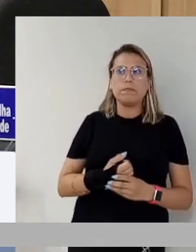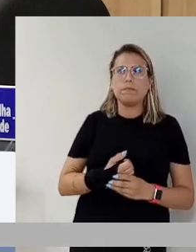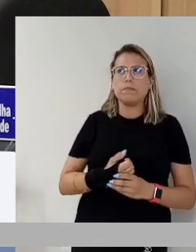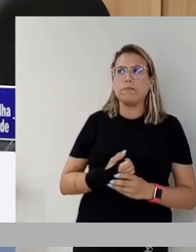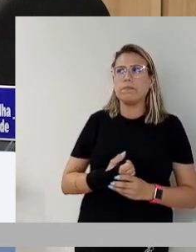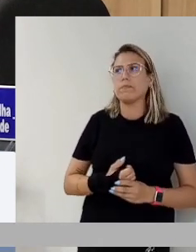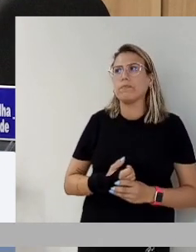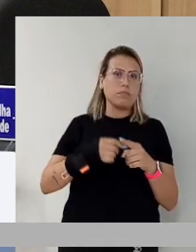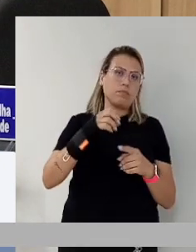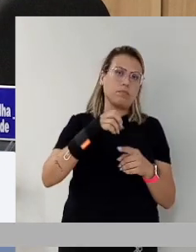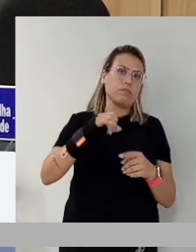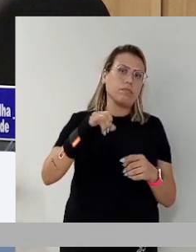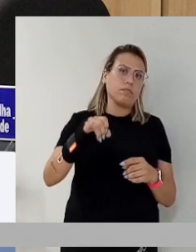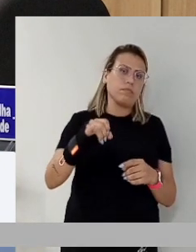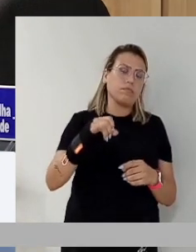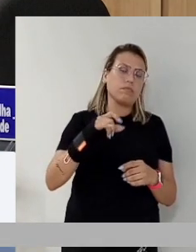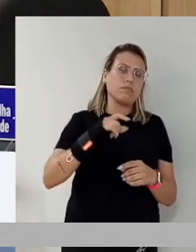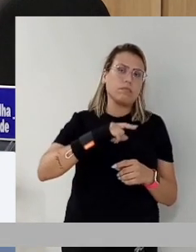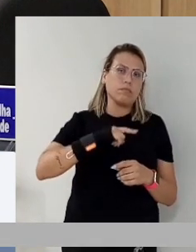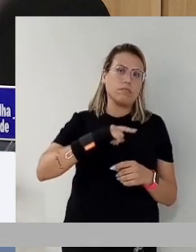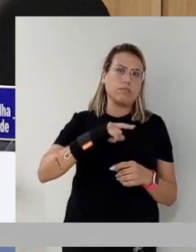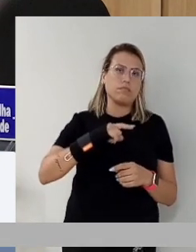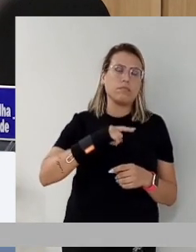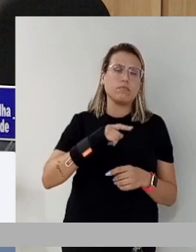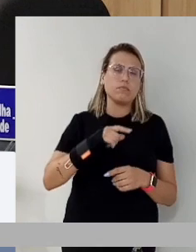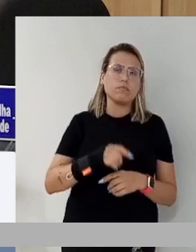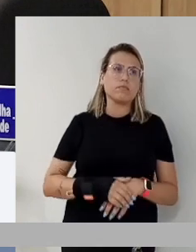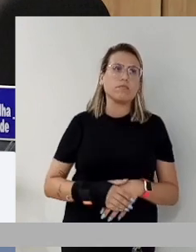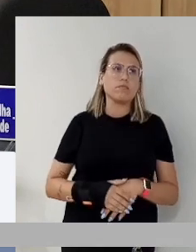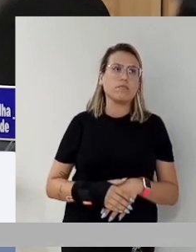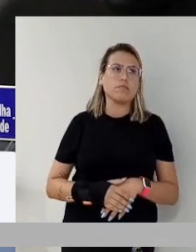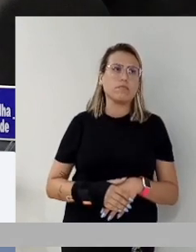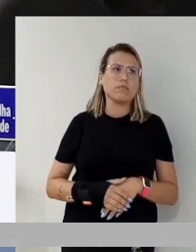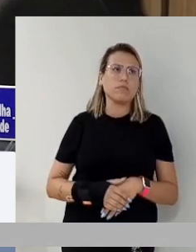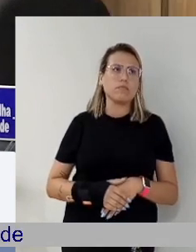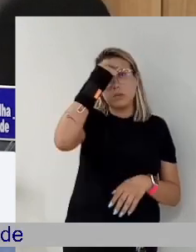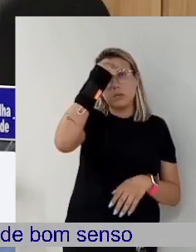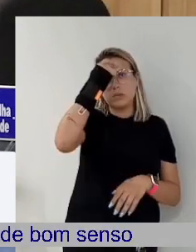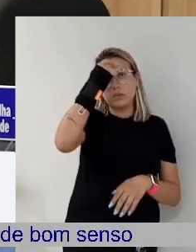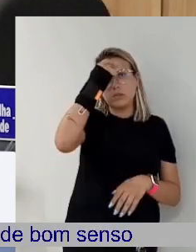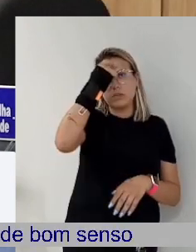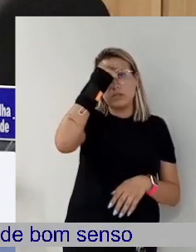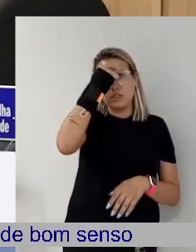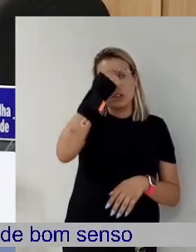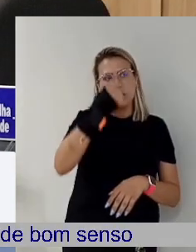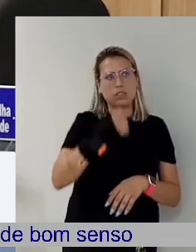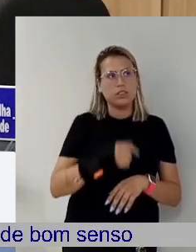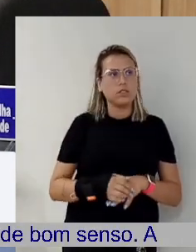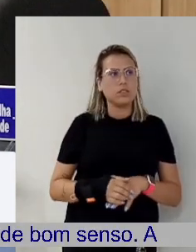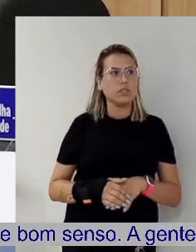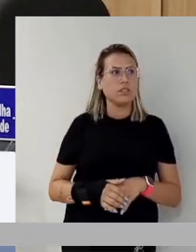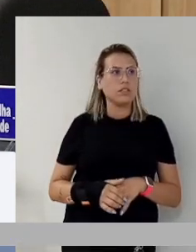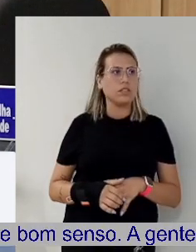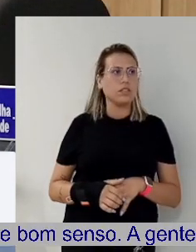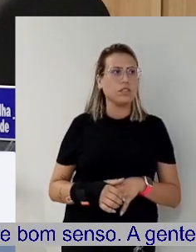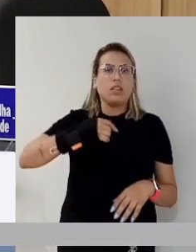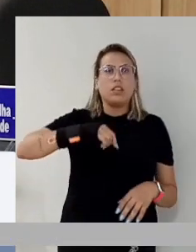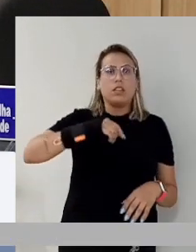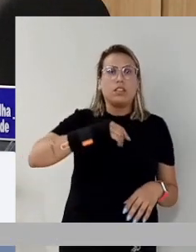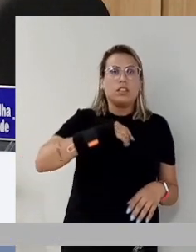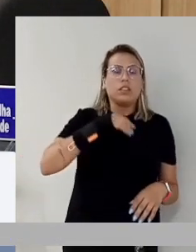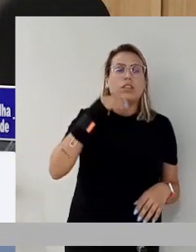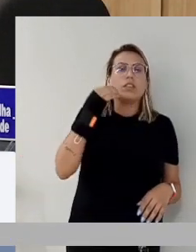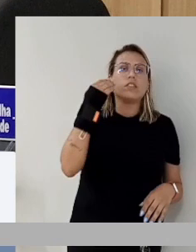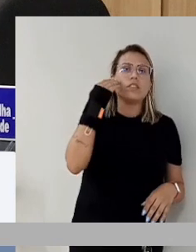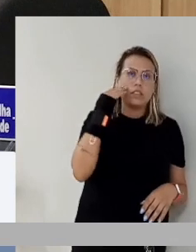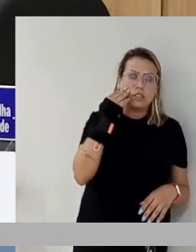porque se tiver um pouquinho de bom senso a gente entende Eu particularmente